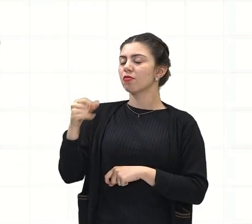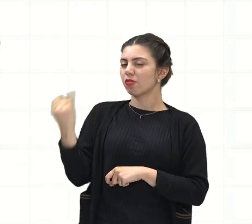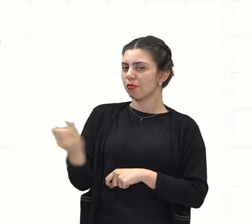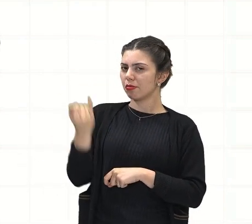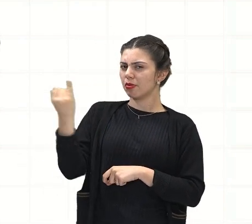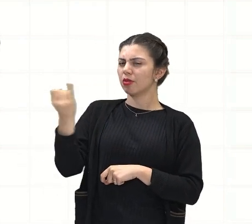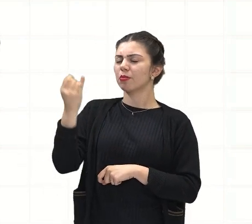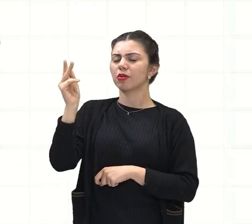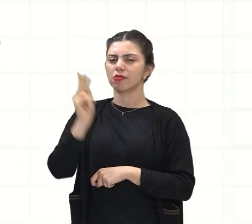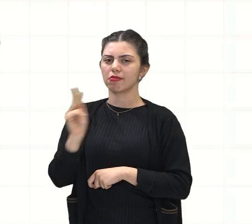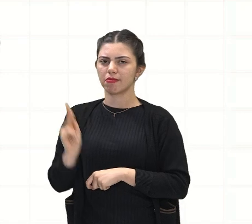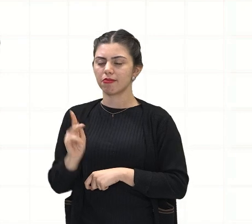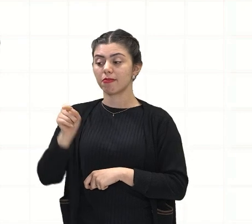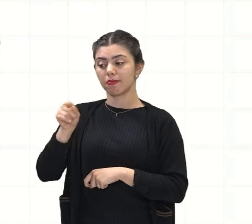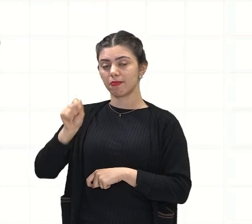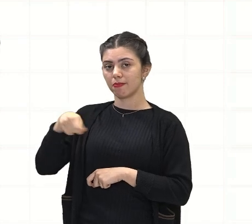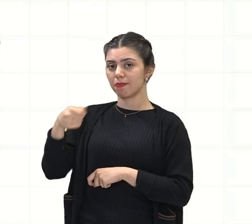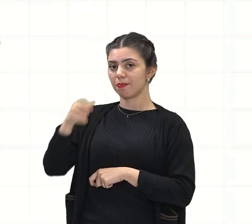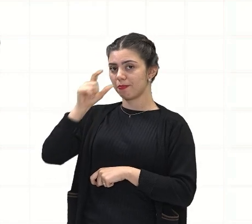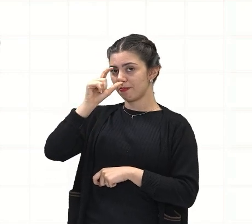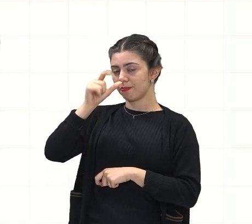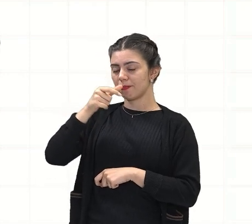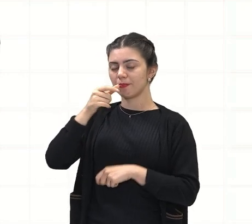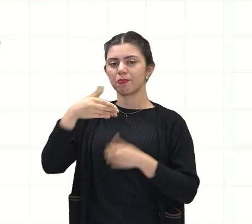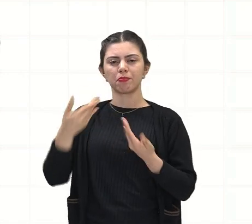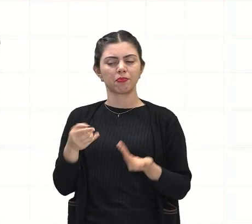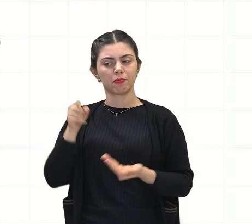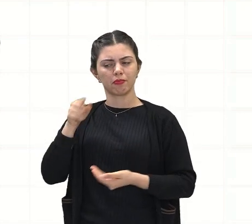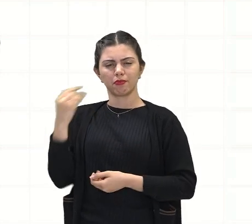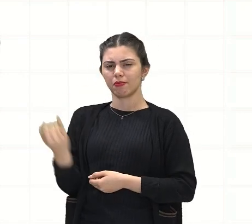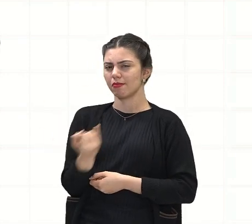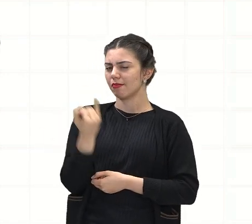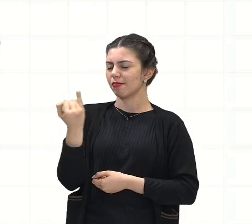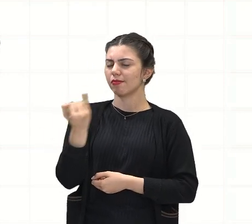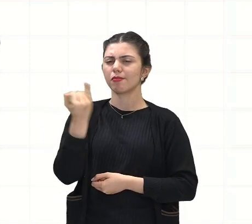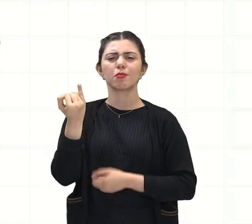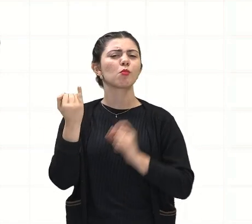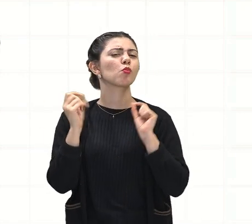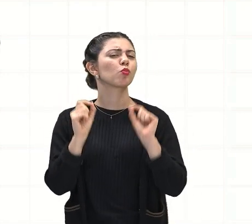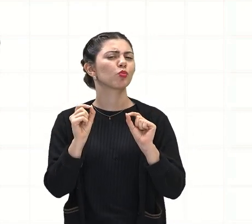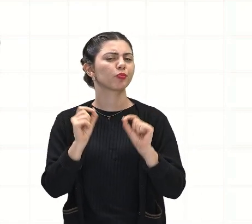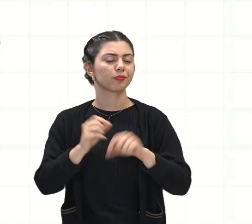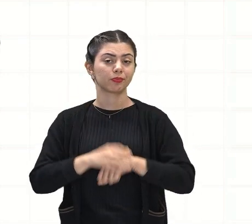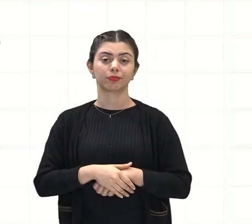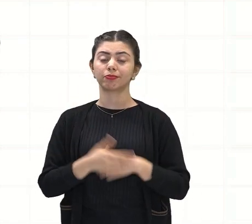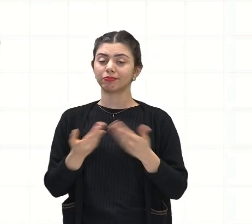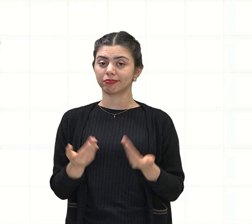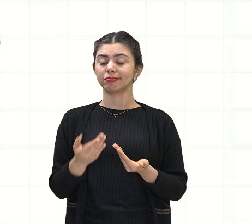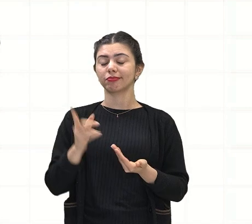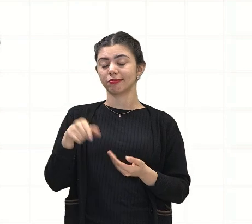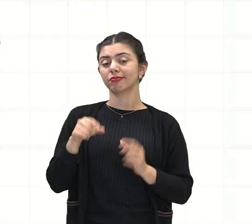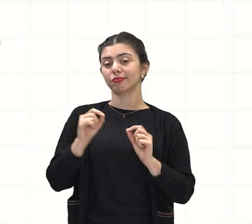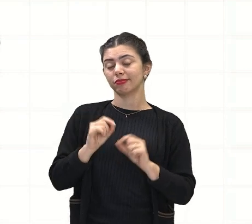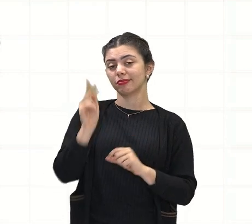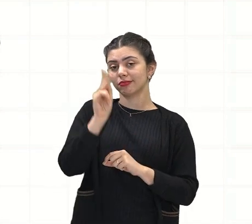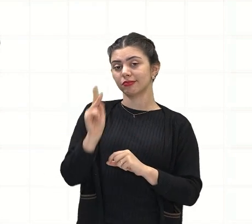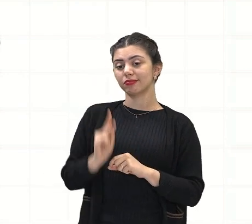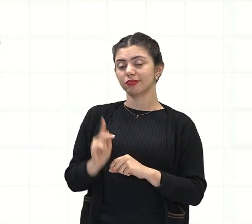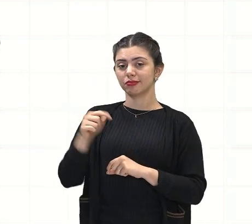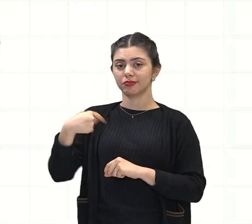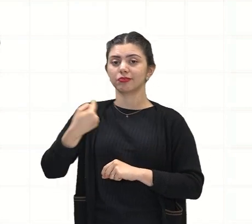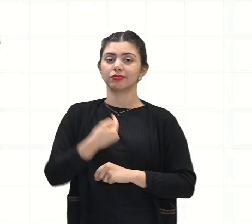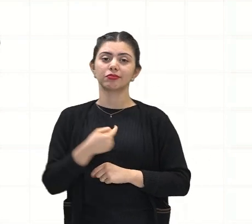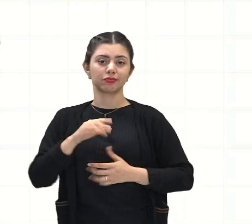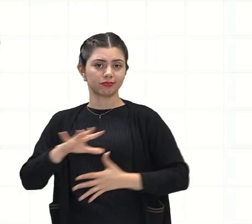Colombo, vai ser fundamental para a história do nosso continente